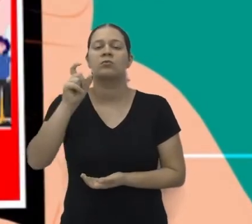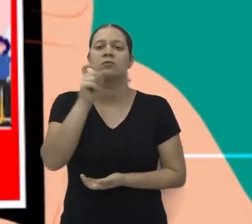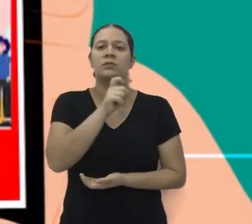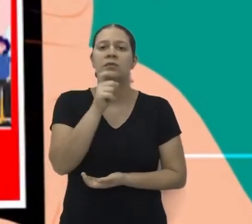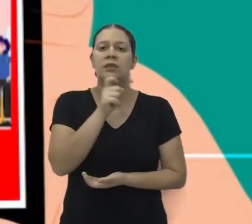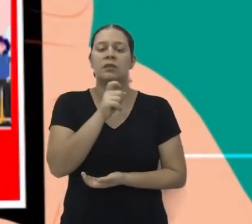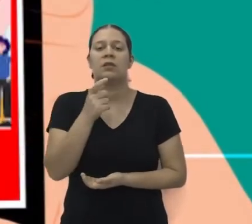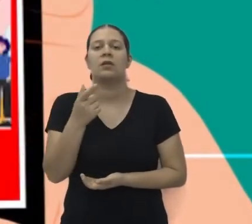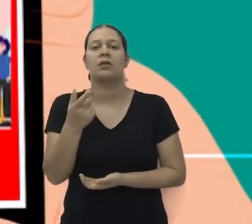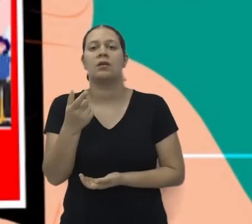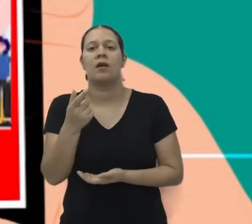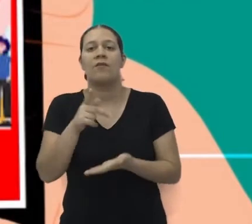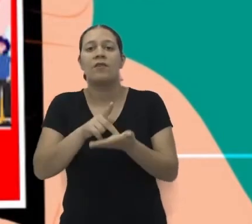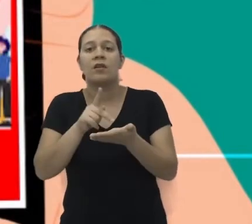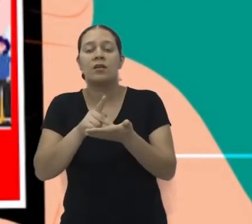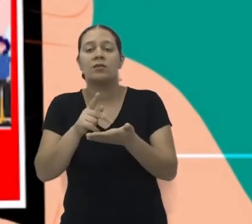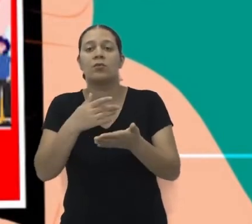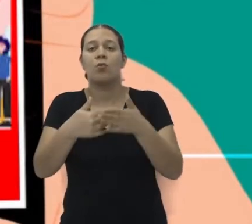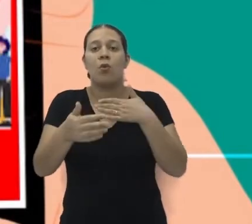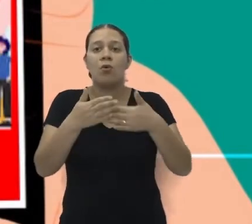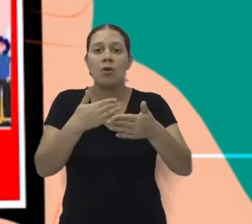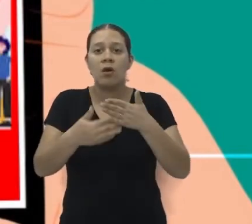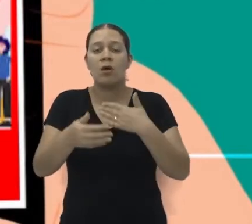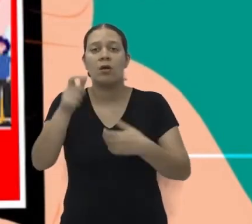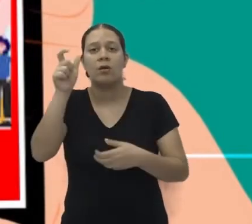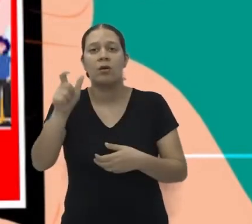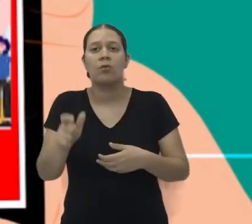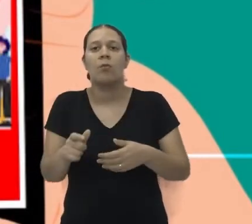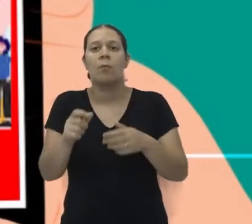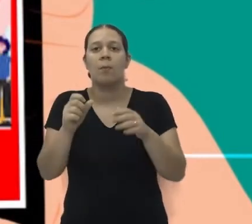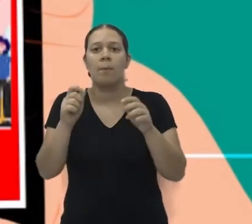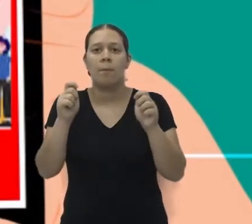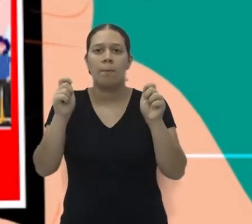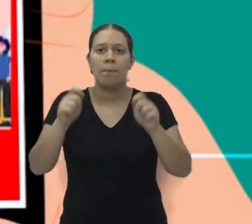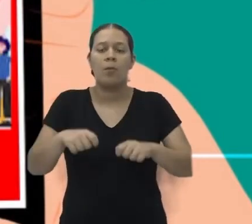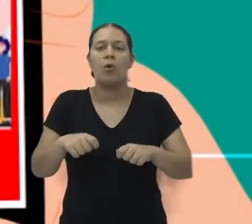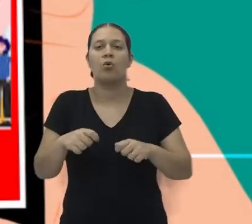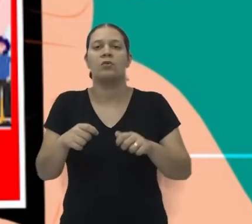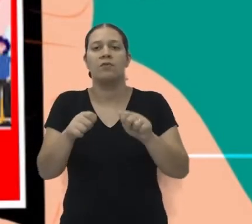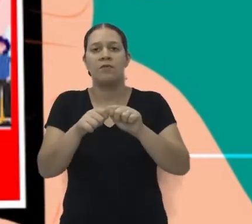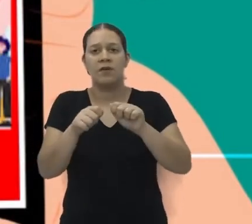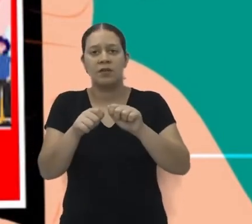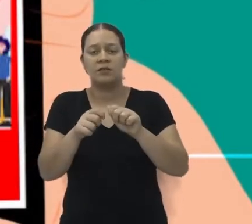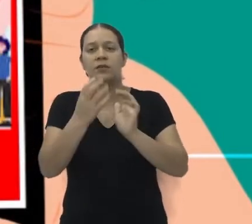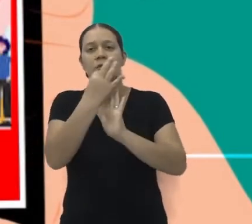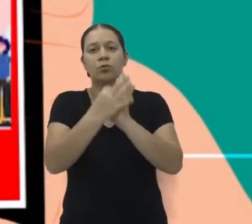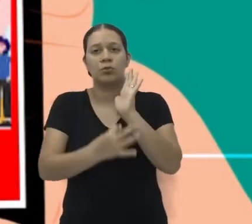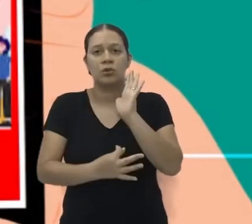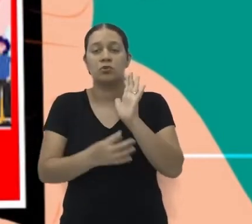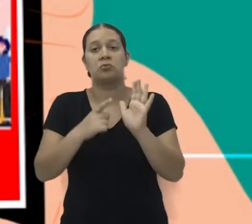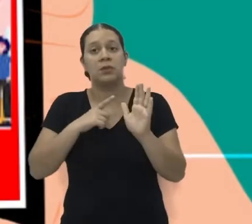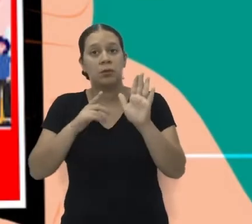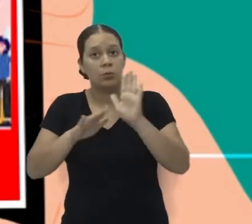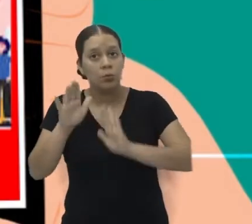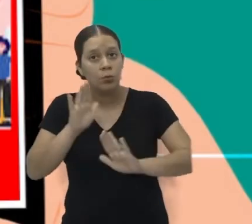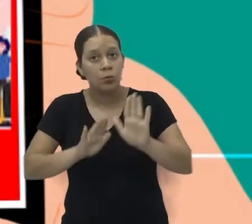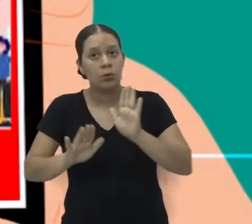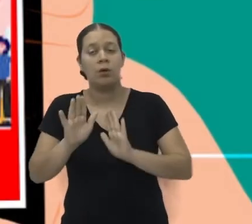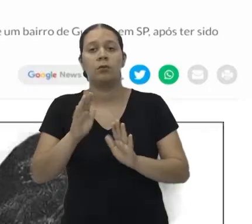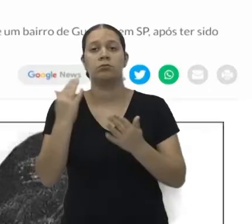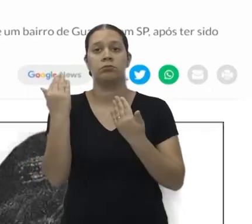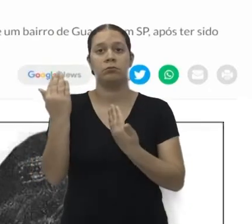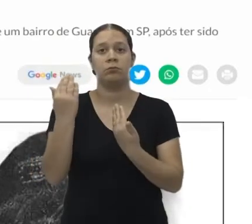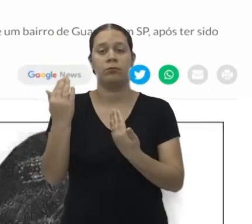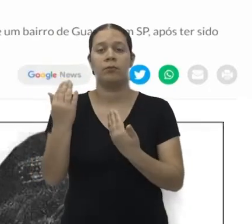são mentiras indiretas, mas a verdade é que qualquer um pode produzir áudio, imagem ou um texto. Tenha